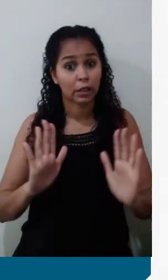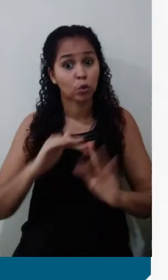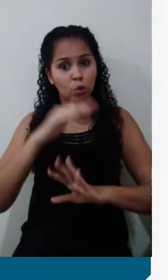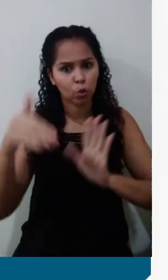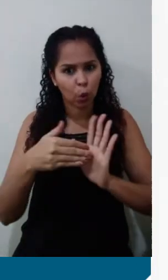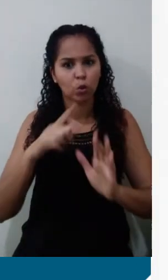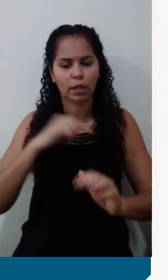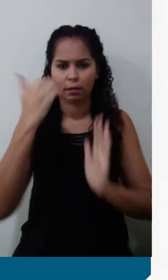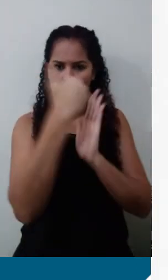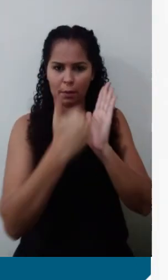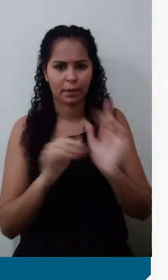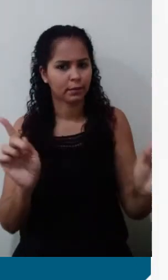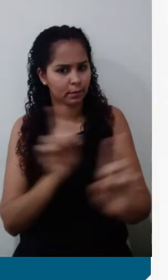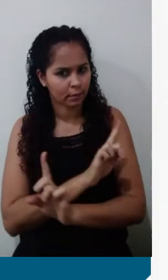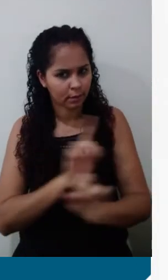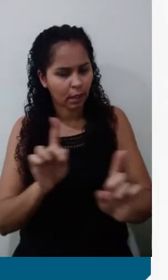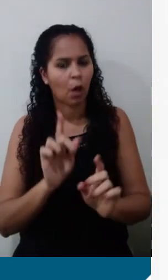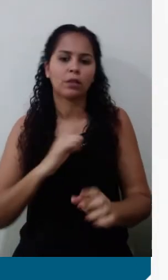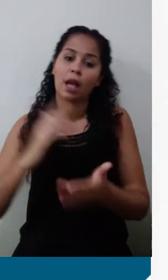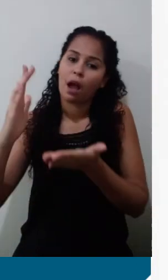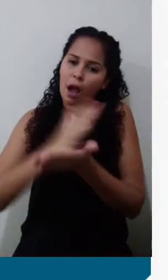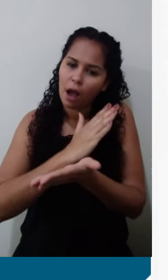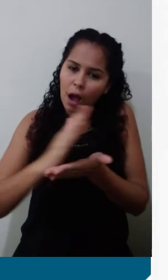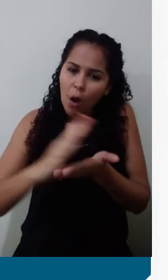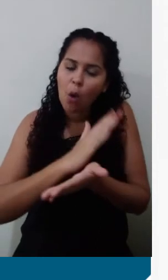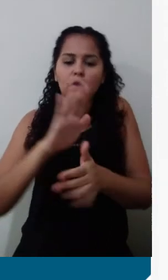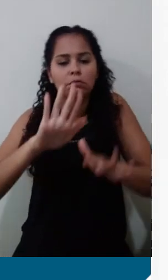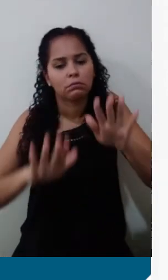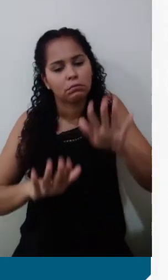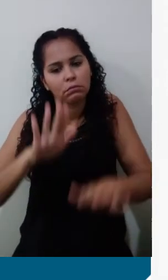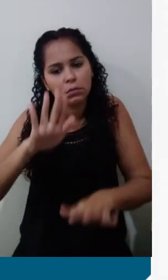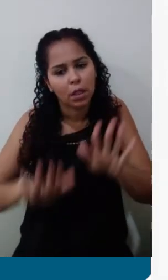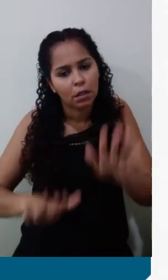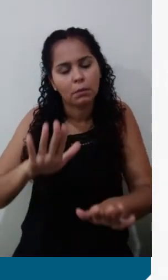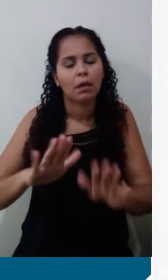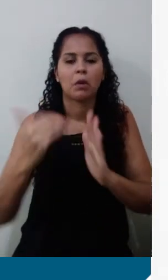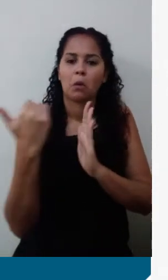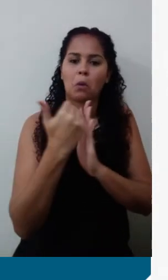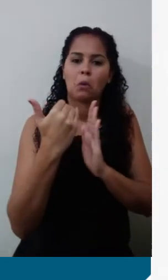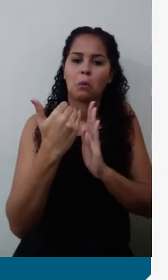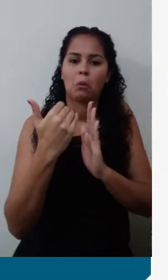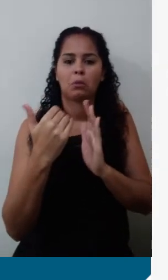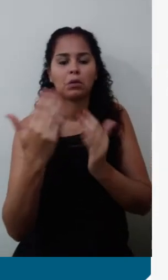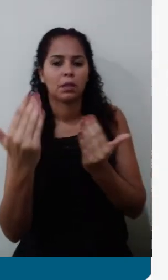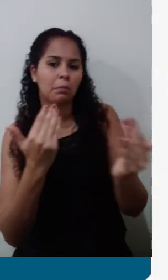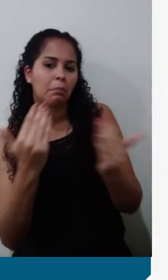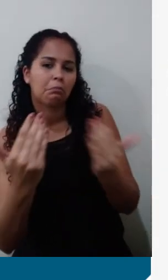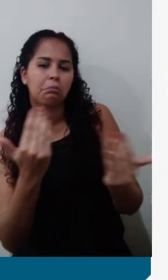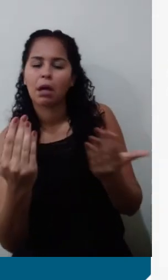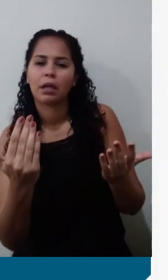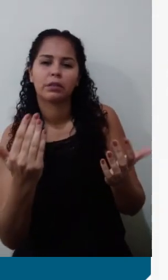se somam. Às vezes, eles aparecem aos poucos, às vezes, um deles